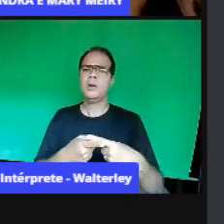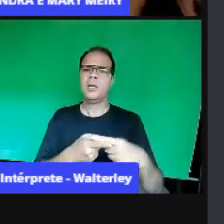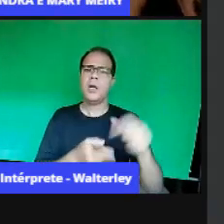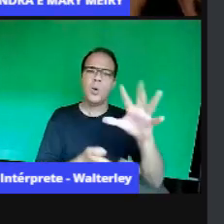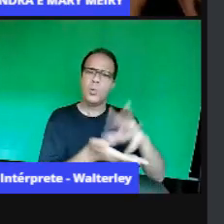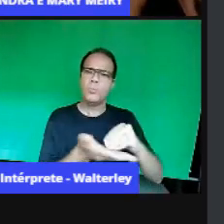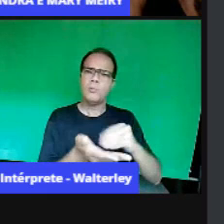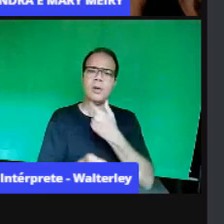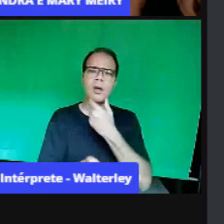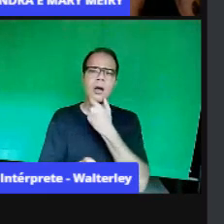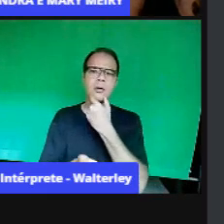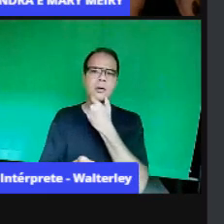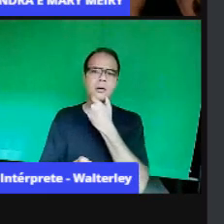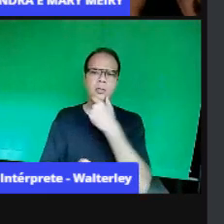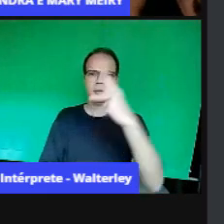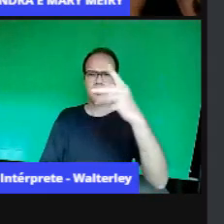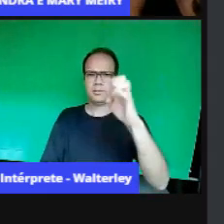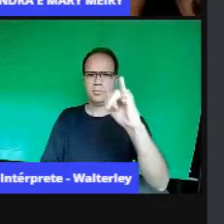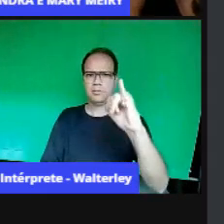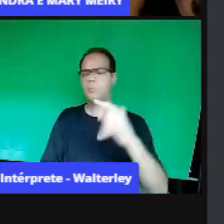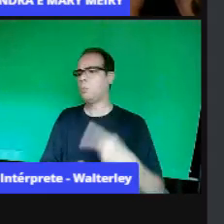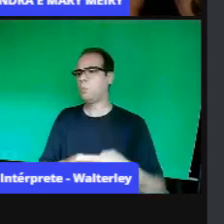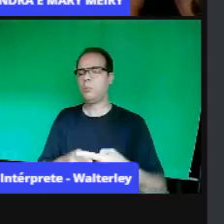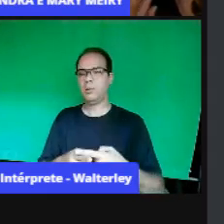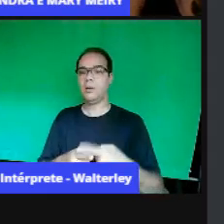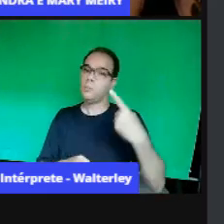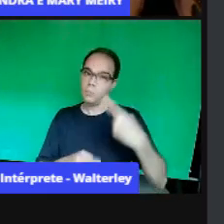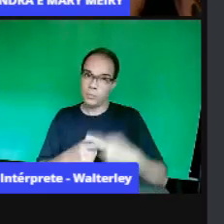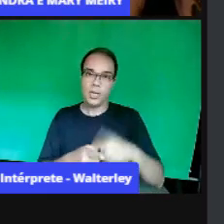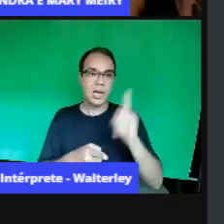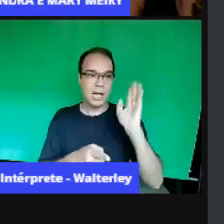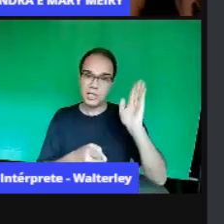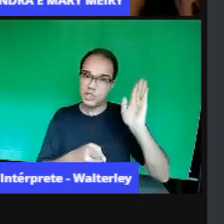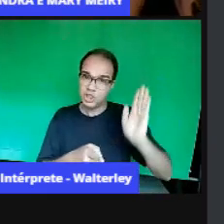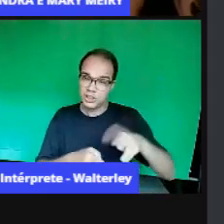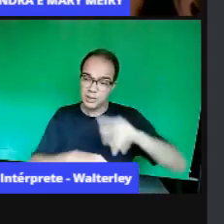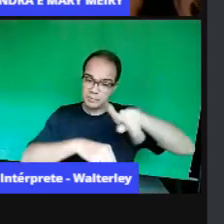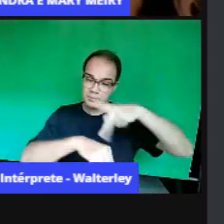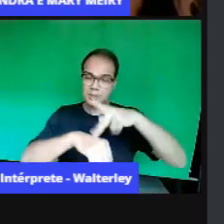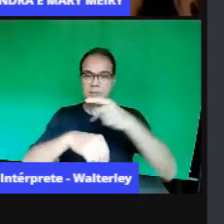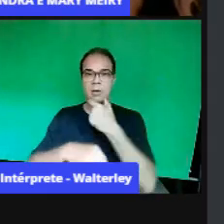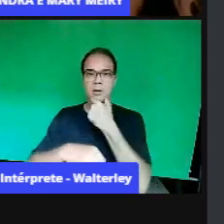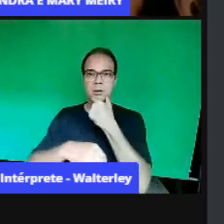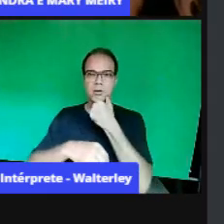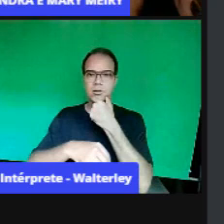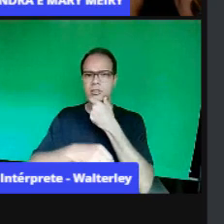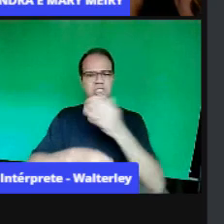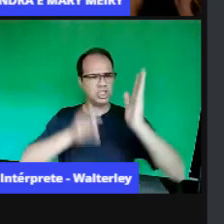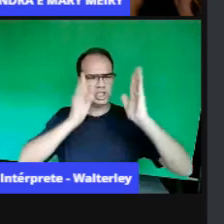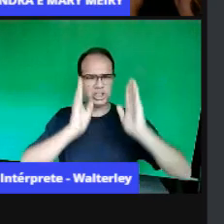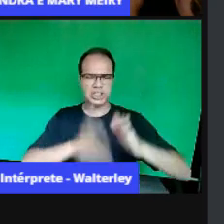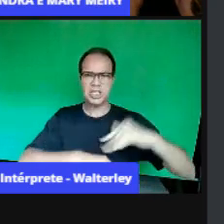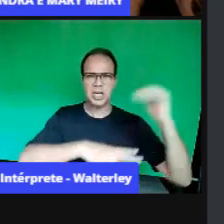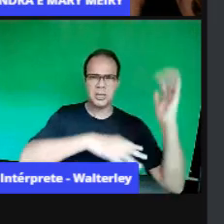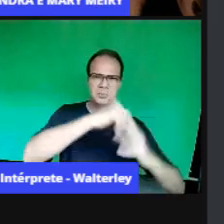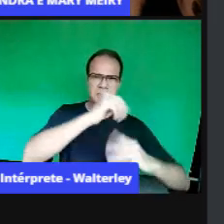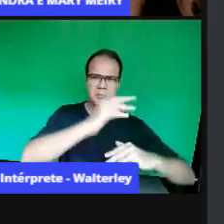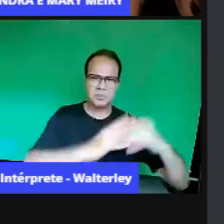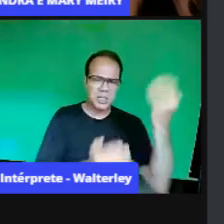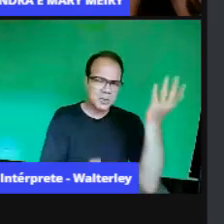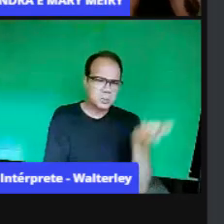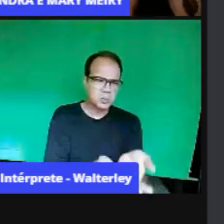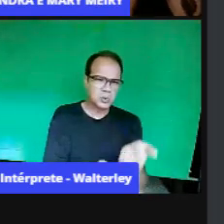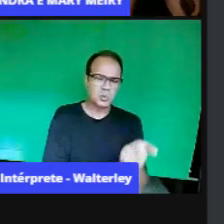informação, onde se avalia e se valoriza habilidades. Então,